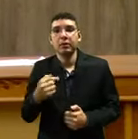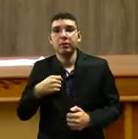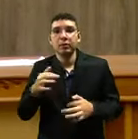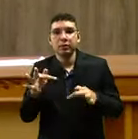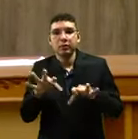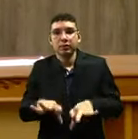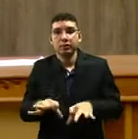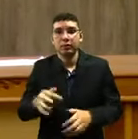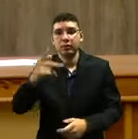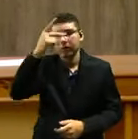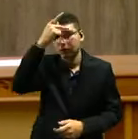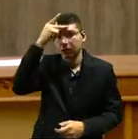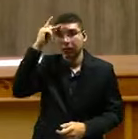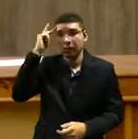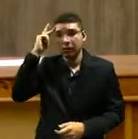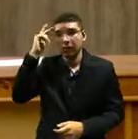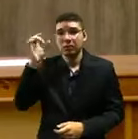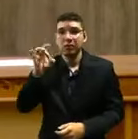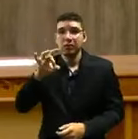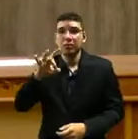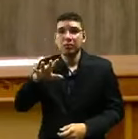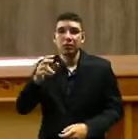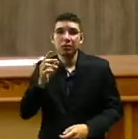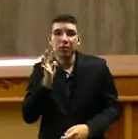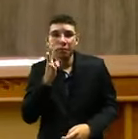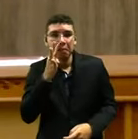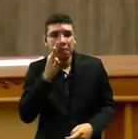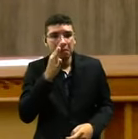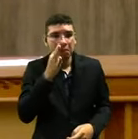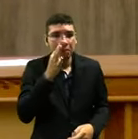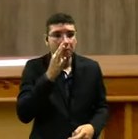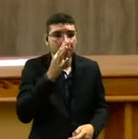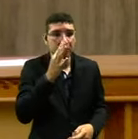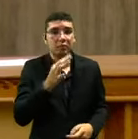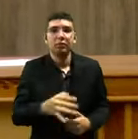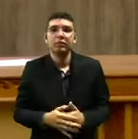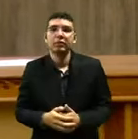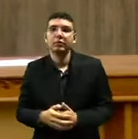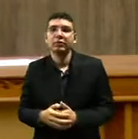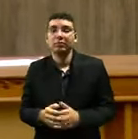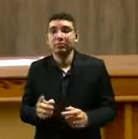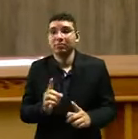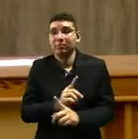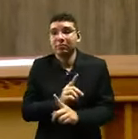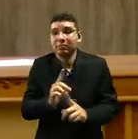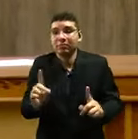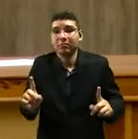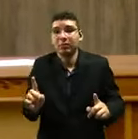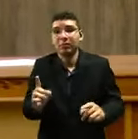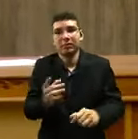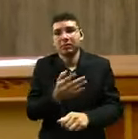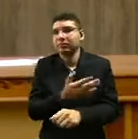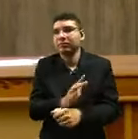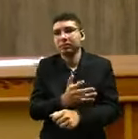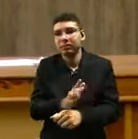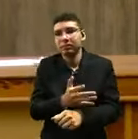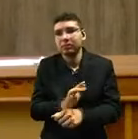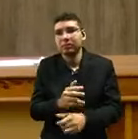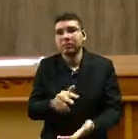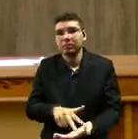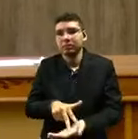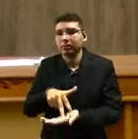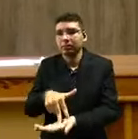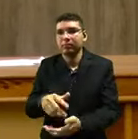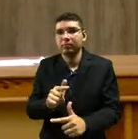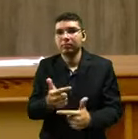ouvinte ouvinte do caminho não reage coloca lá Jorge vamos ver olha olha bem